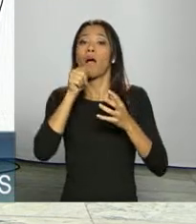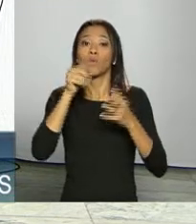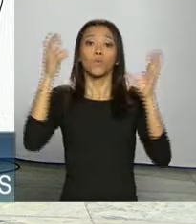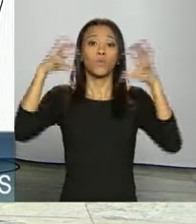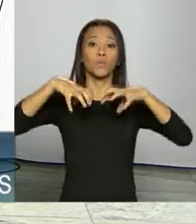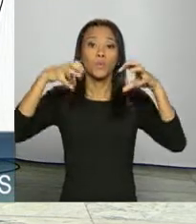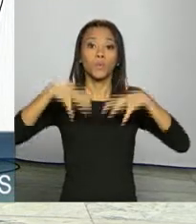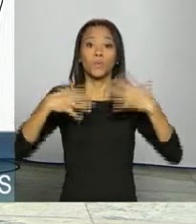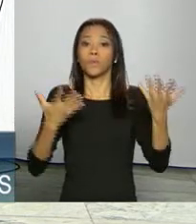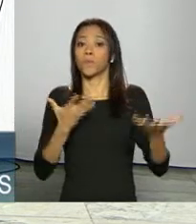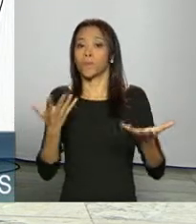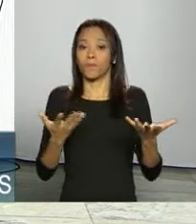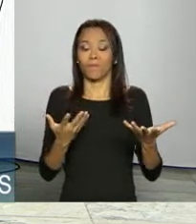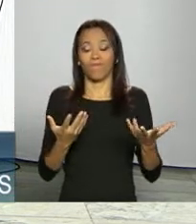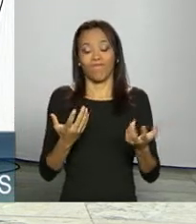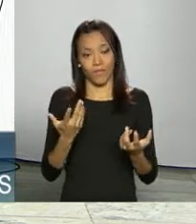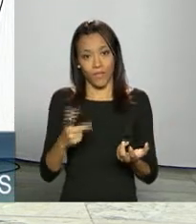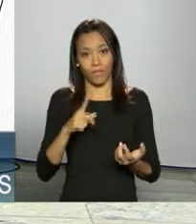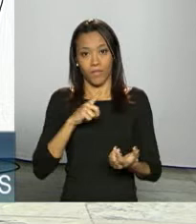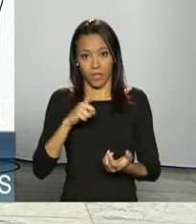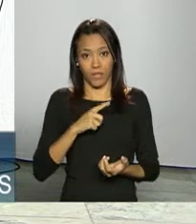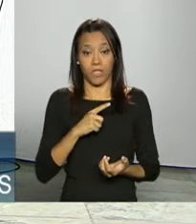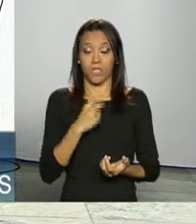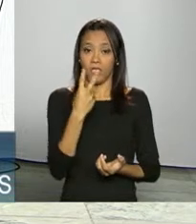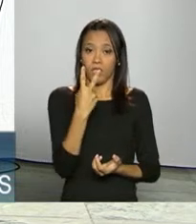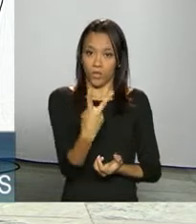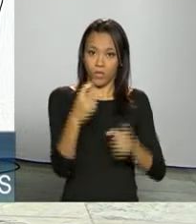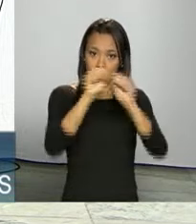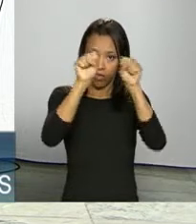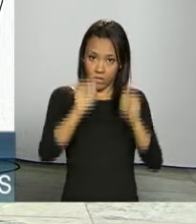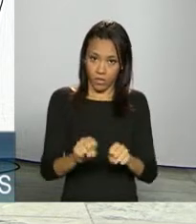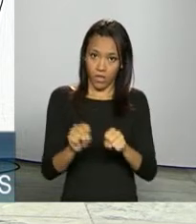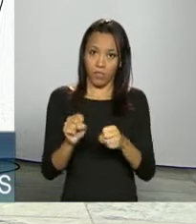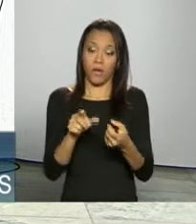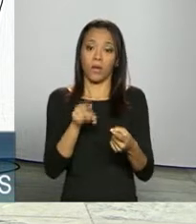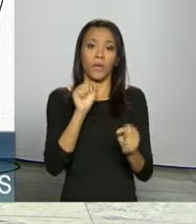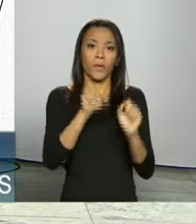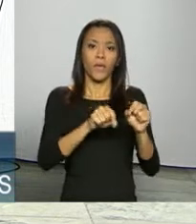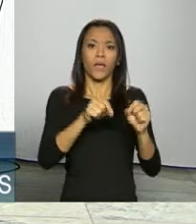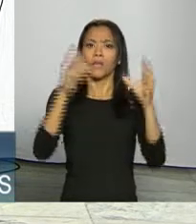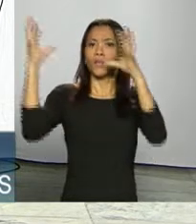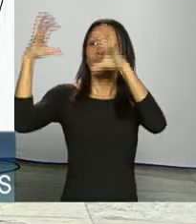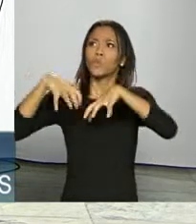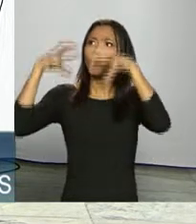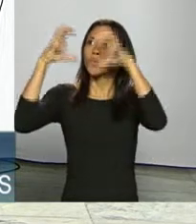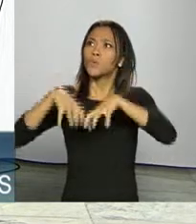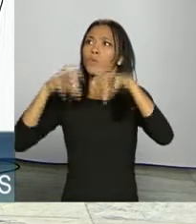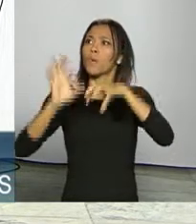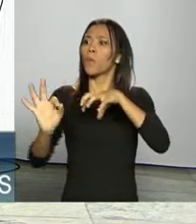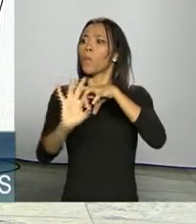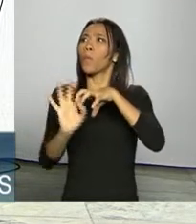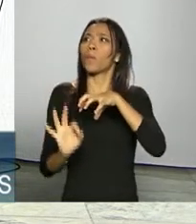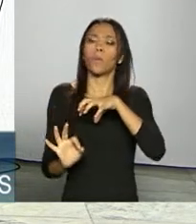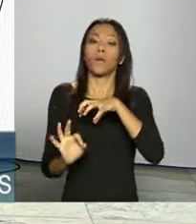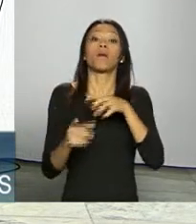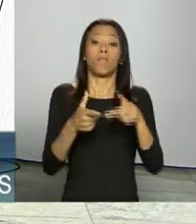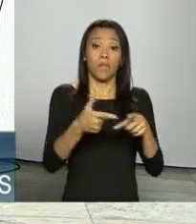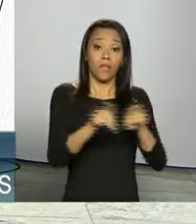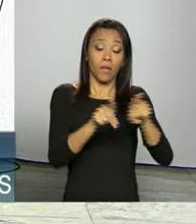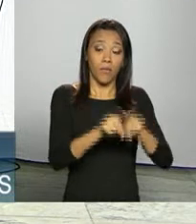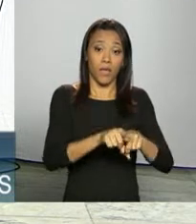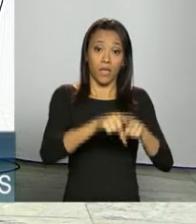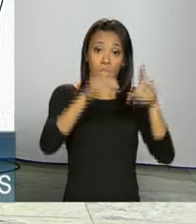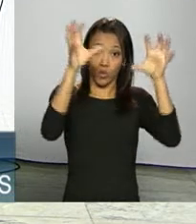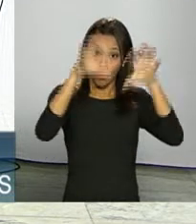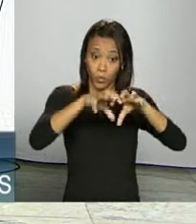água mostra na reservação São duas sintomas diferentes uma coisa que cai de água Outra coisa o que efetivamente é reservado que vai